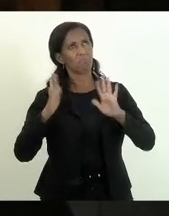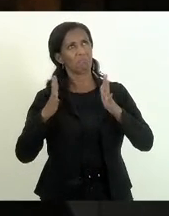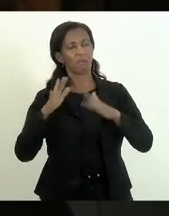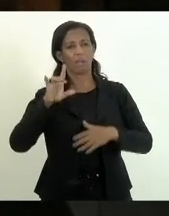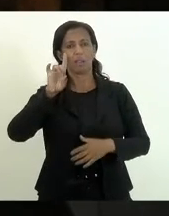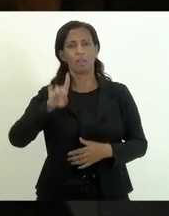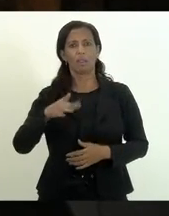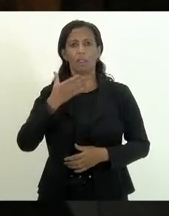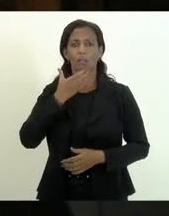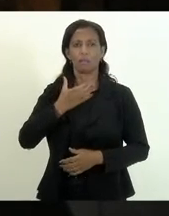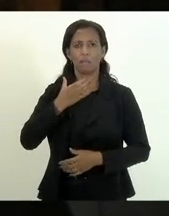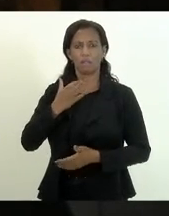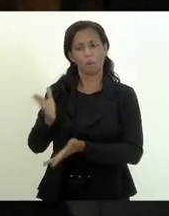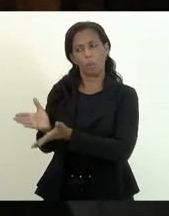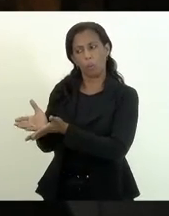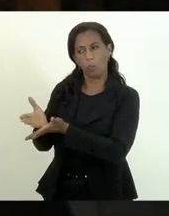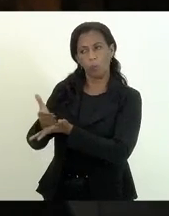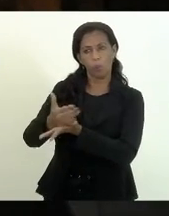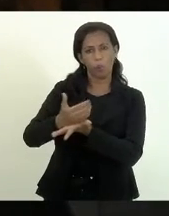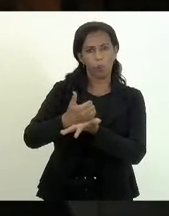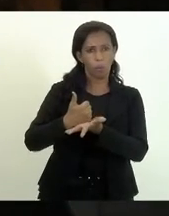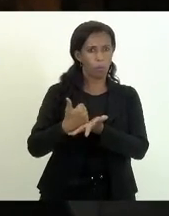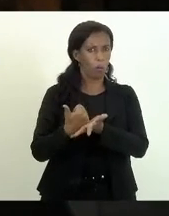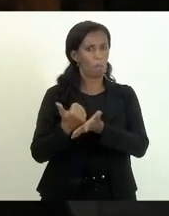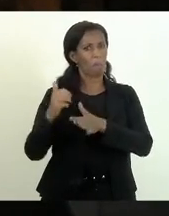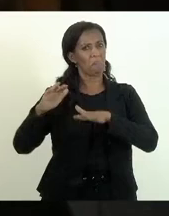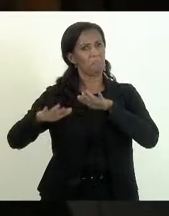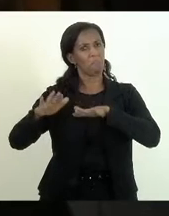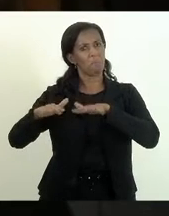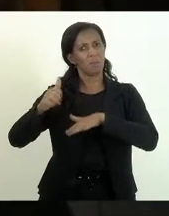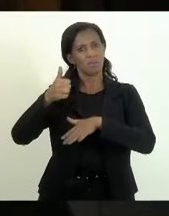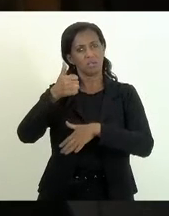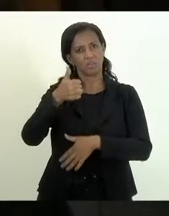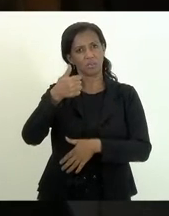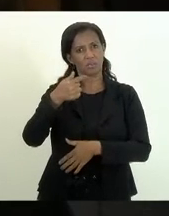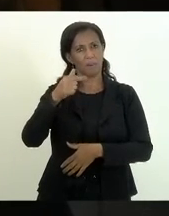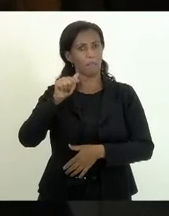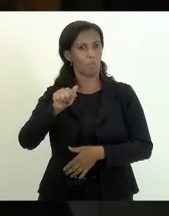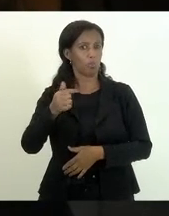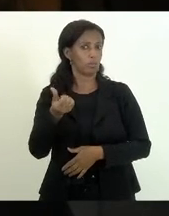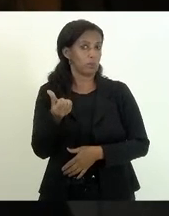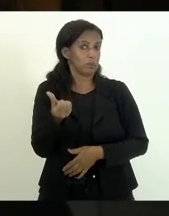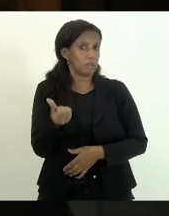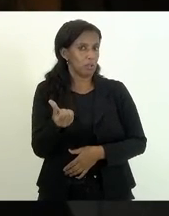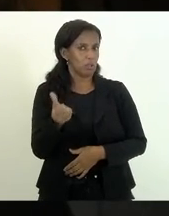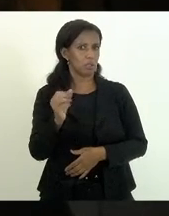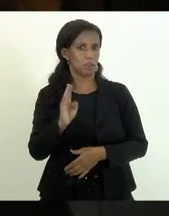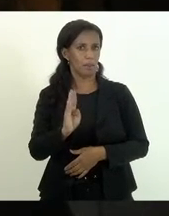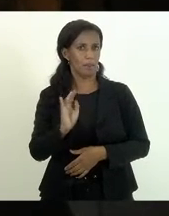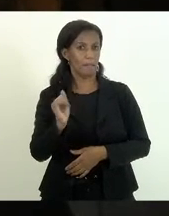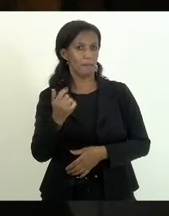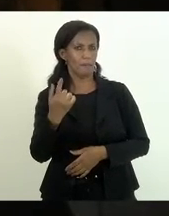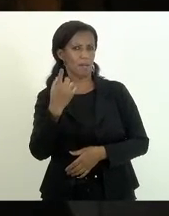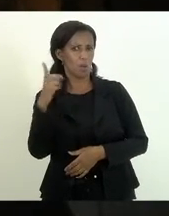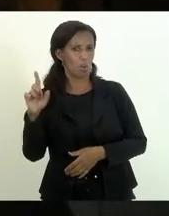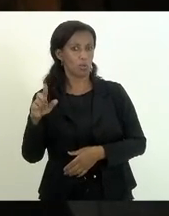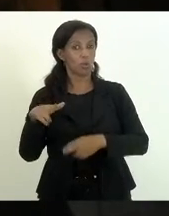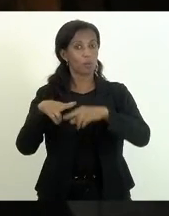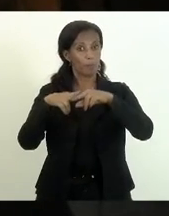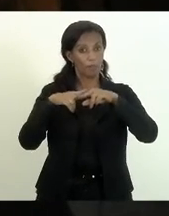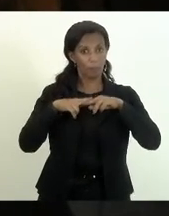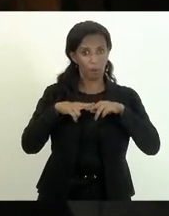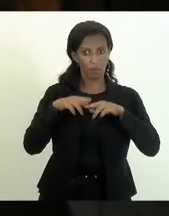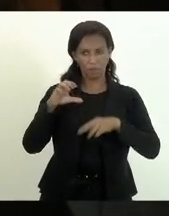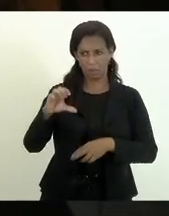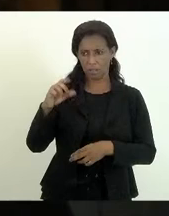do ano com uma arrecadação na ordem the 17.6 bilhões é por causa da CPI